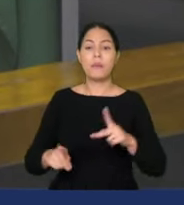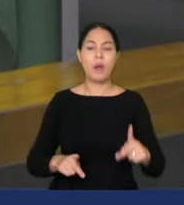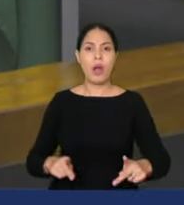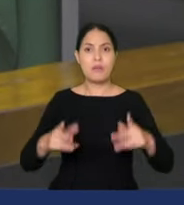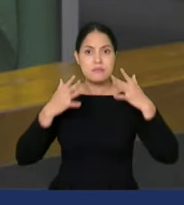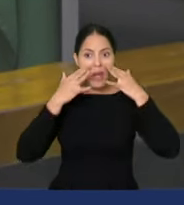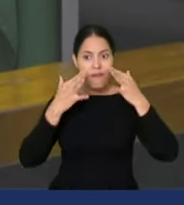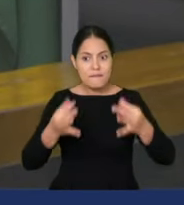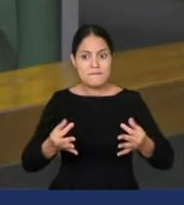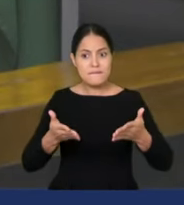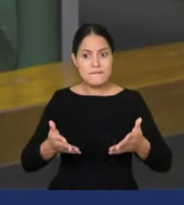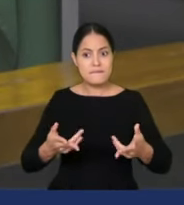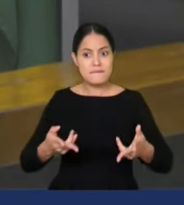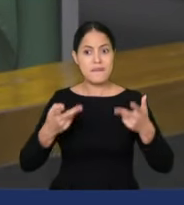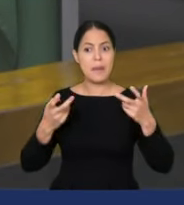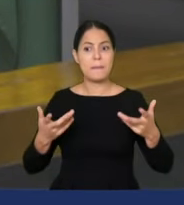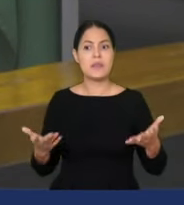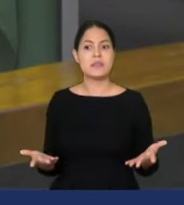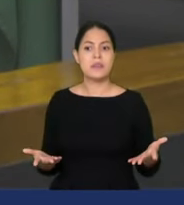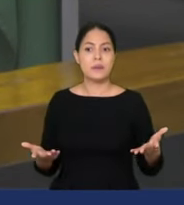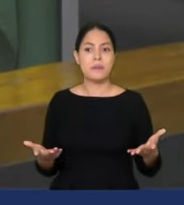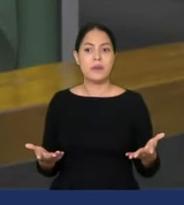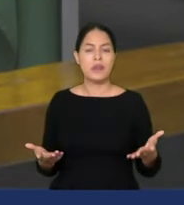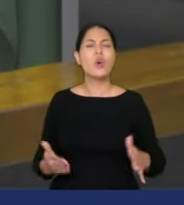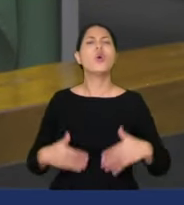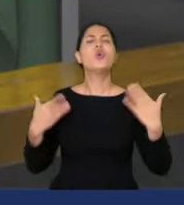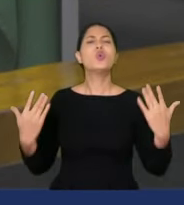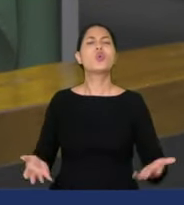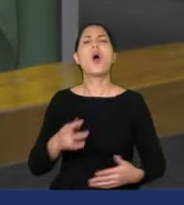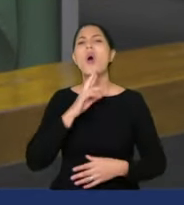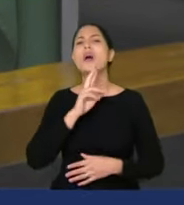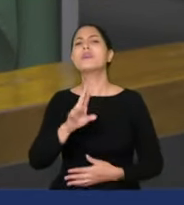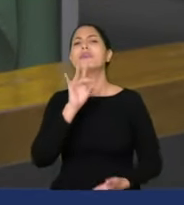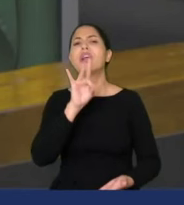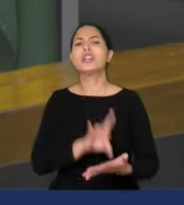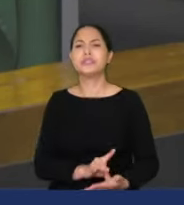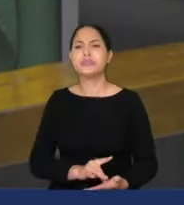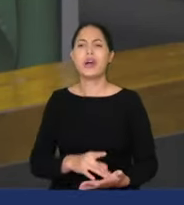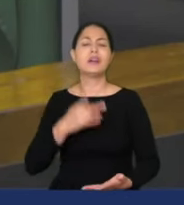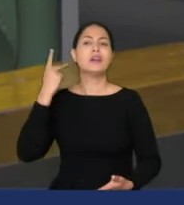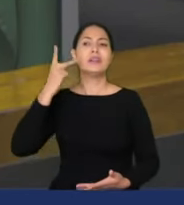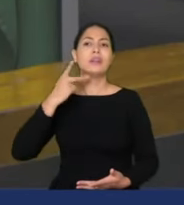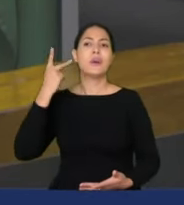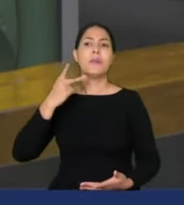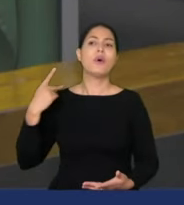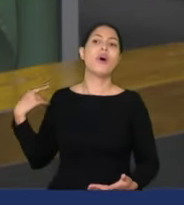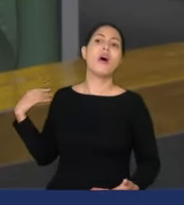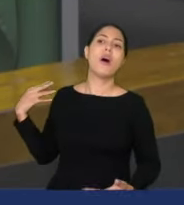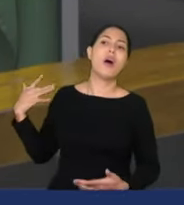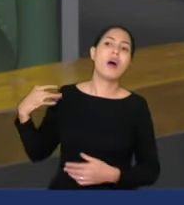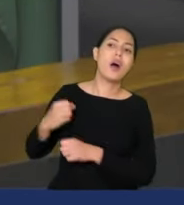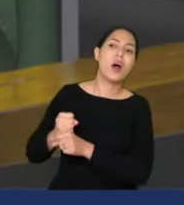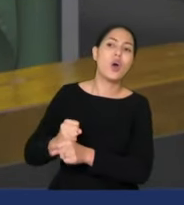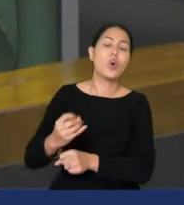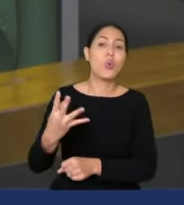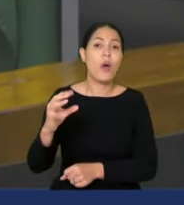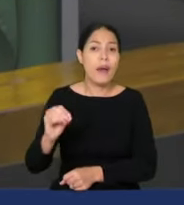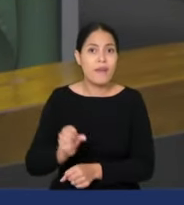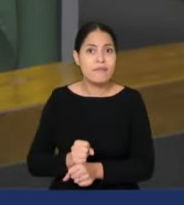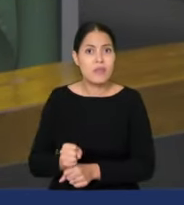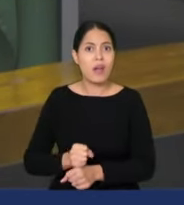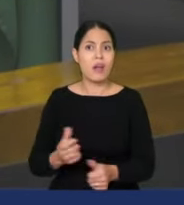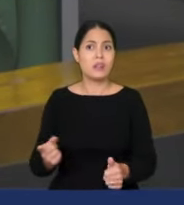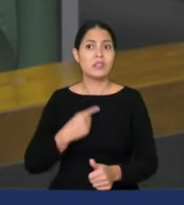conseguir perceber qual que é o resultado dessa política que foi traçada durante vários anos para que a gente pudesse